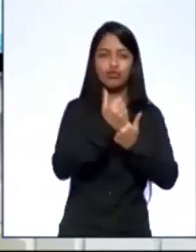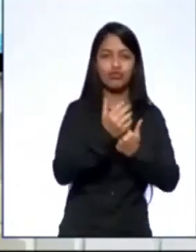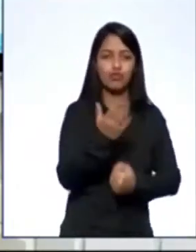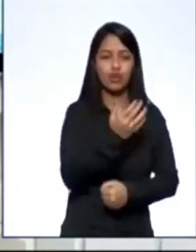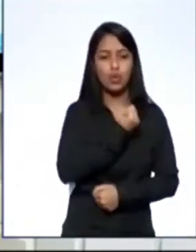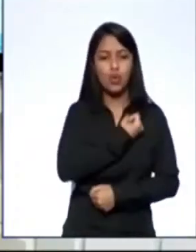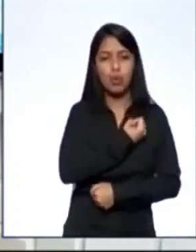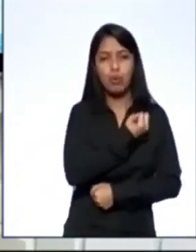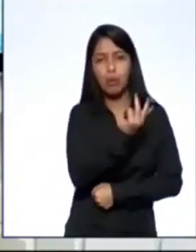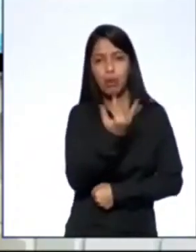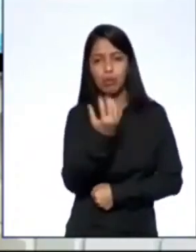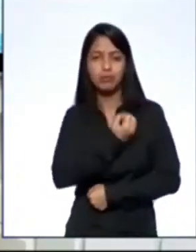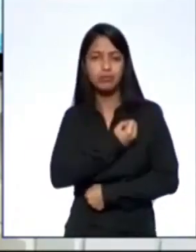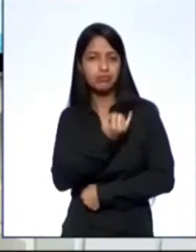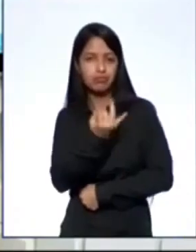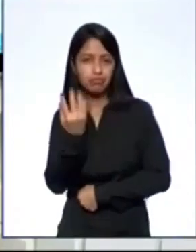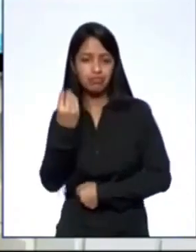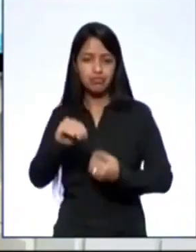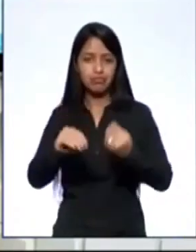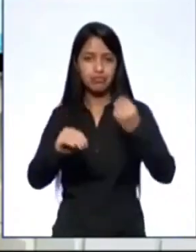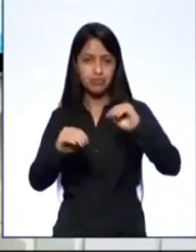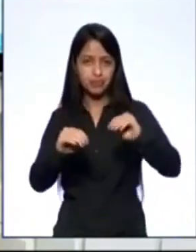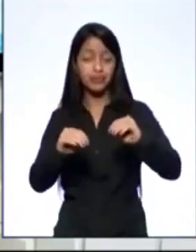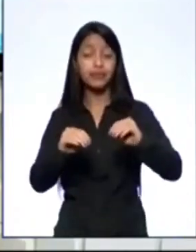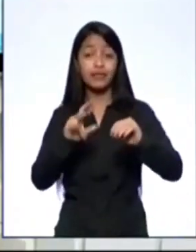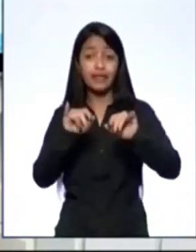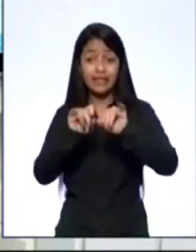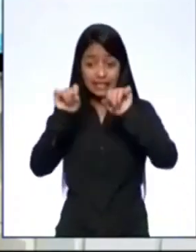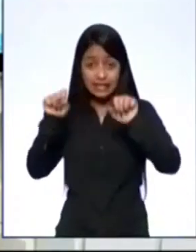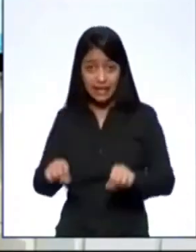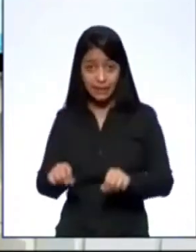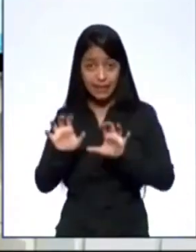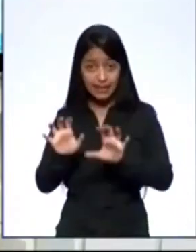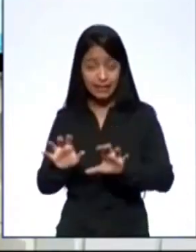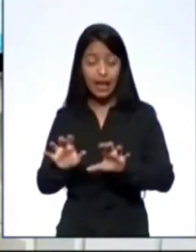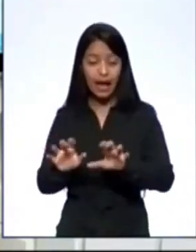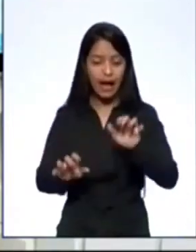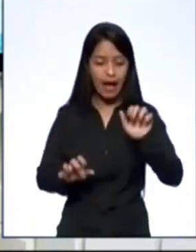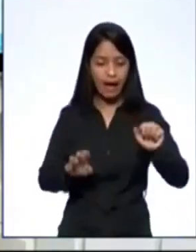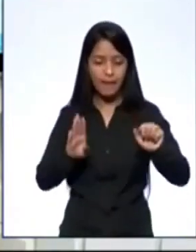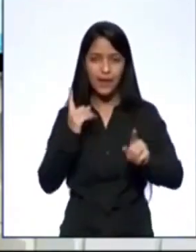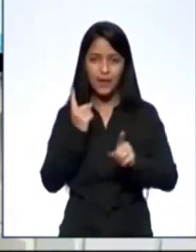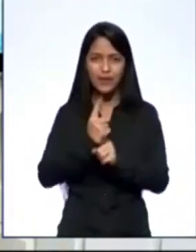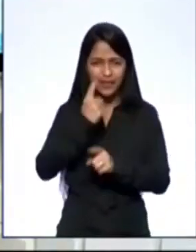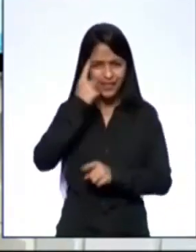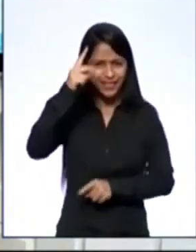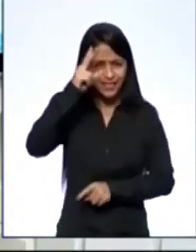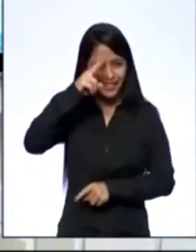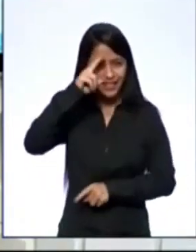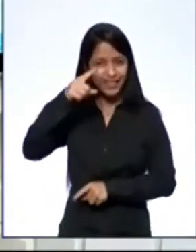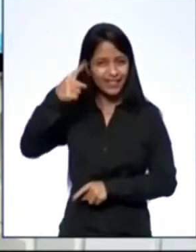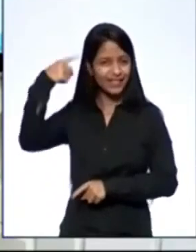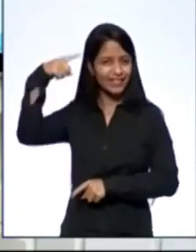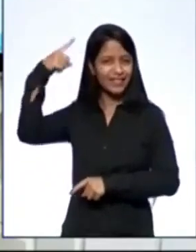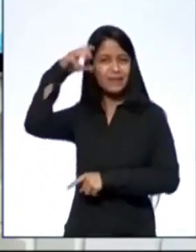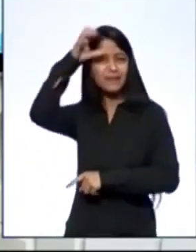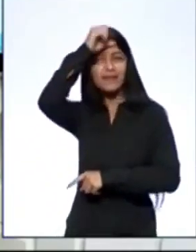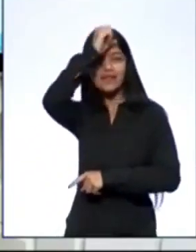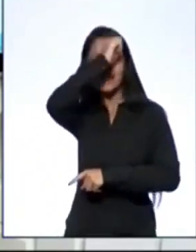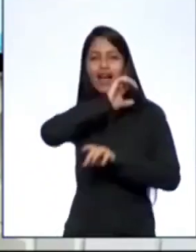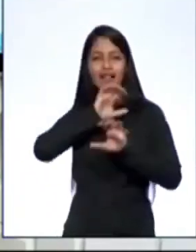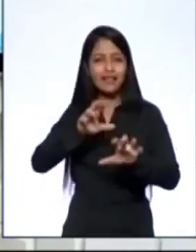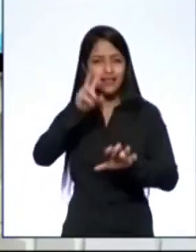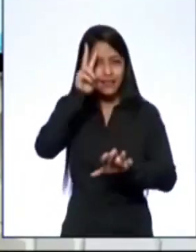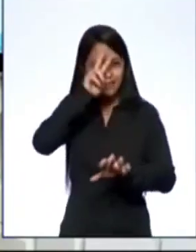substituir a fusão sempre e caminha e aí você achou Aí o bebê tava lembrando gente que é assim tu